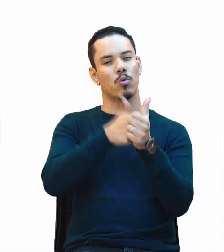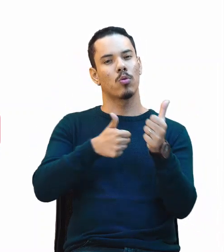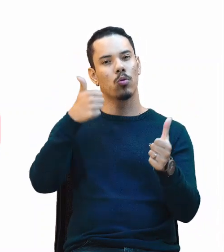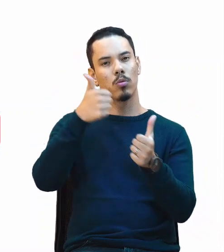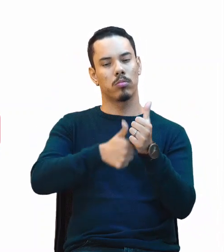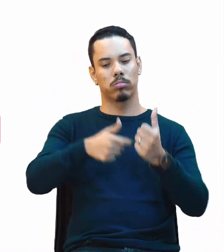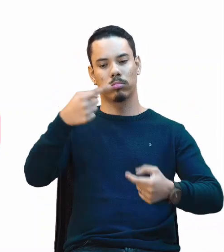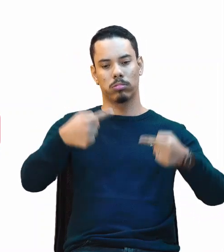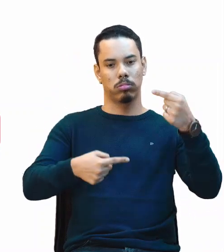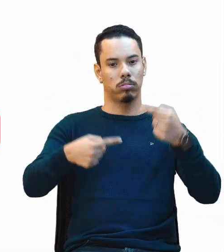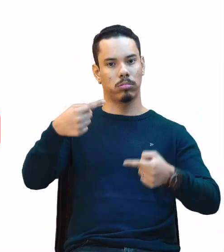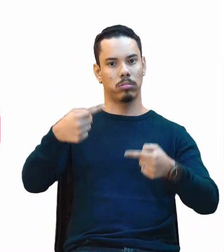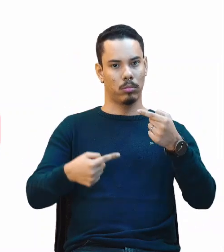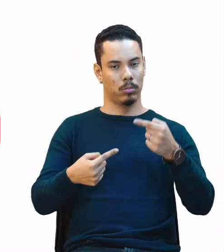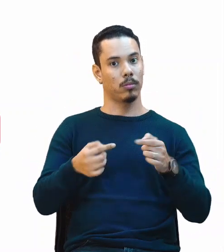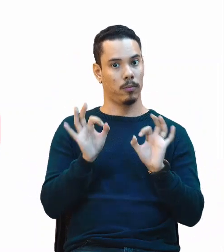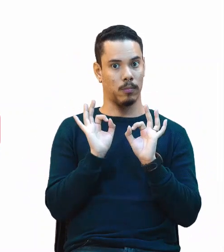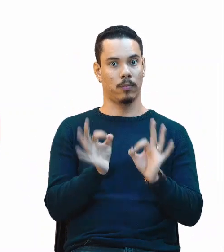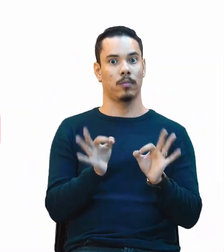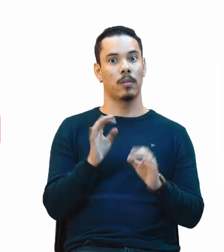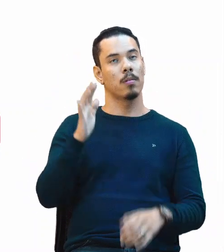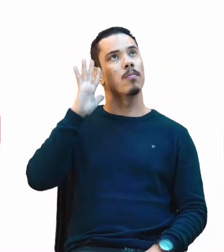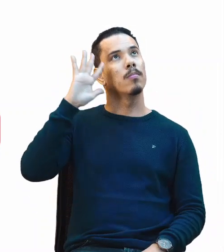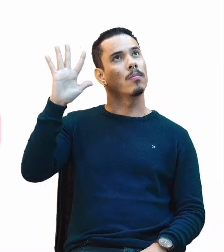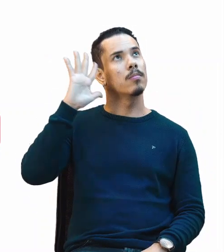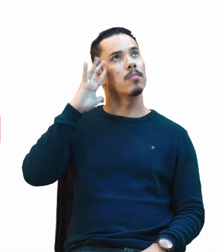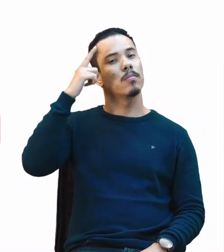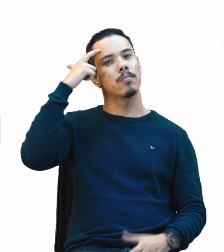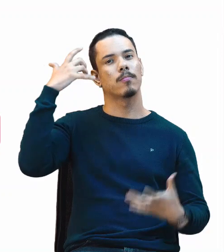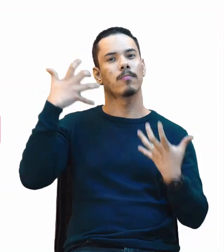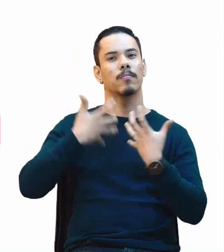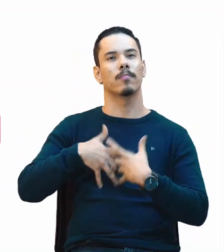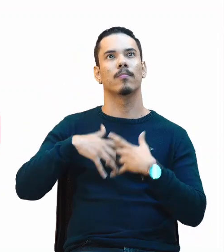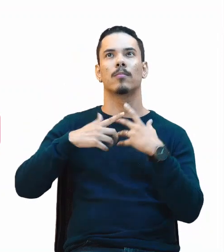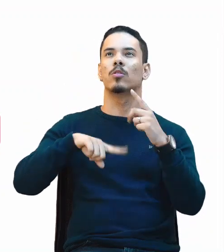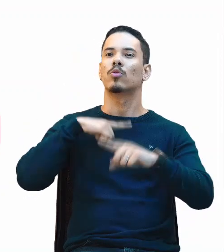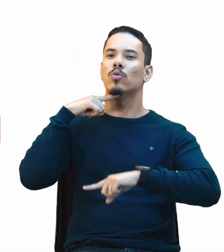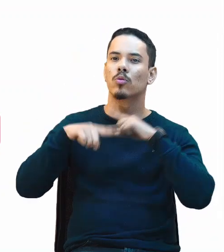em outras palavras, a pensar, a indagar, a refletir, etc.